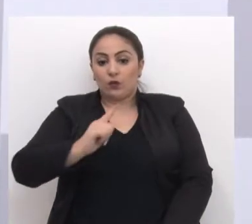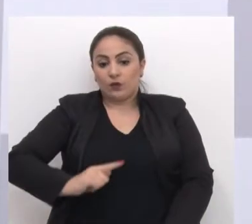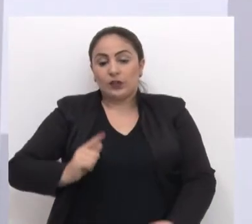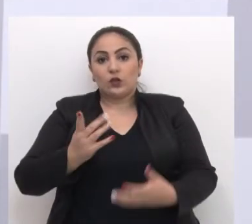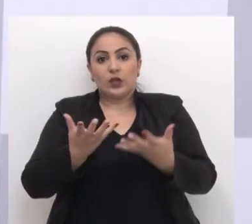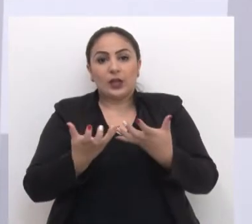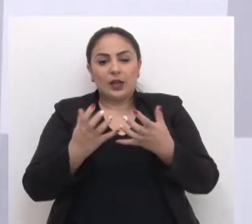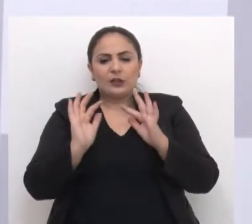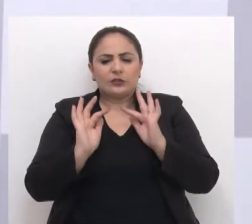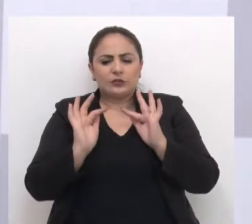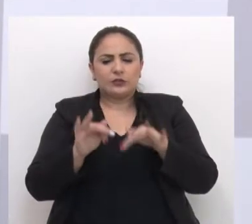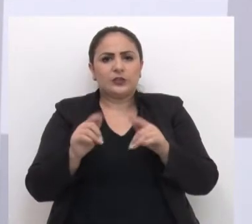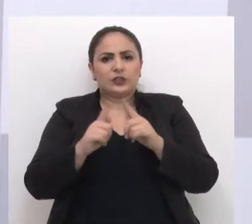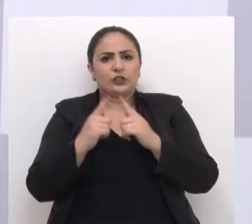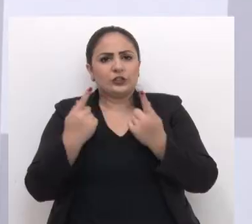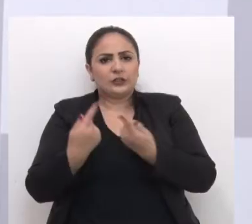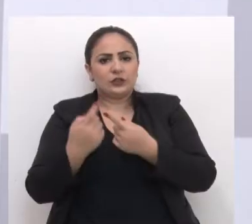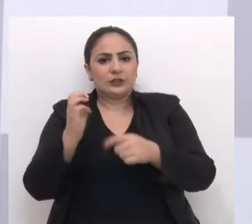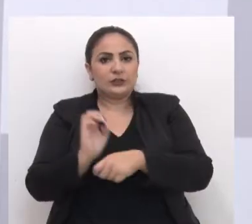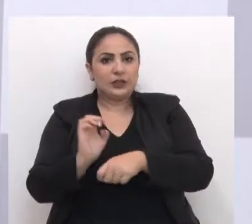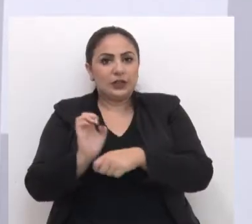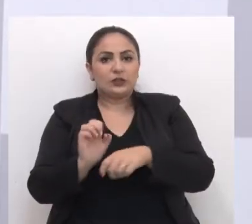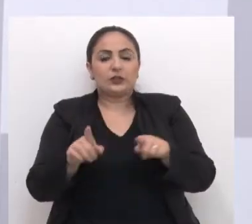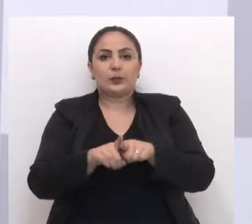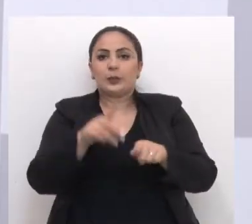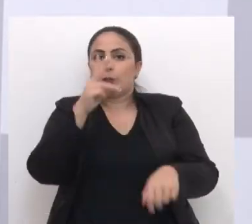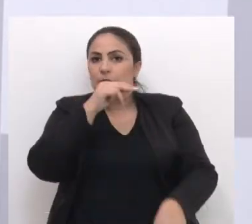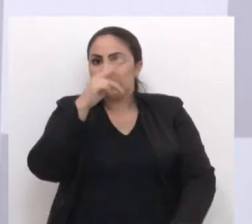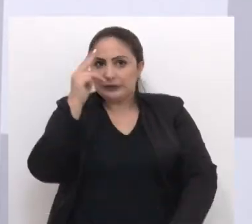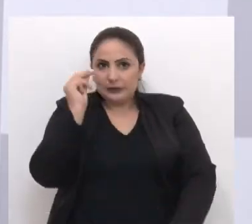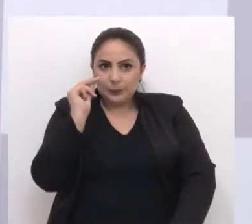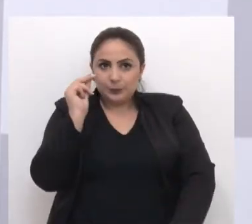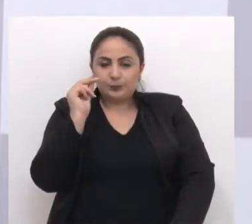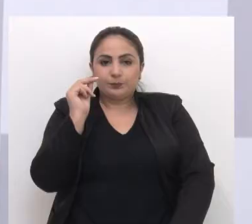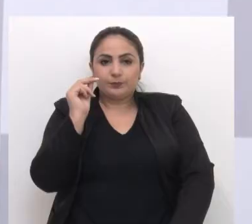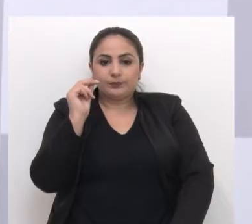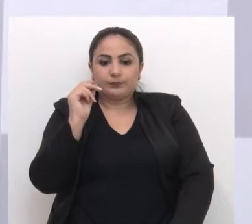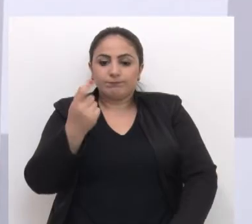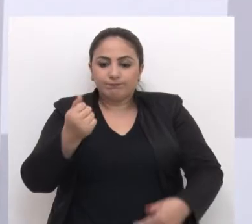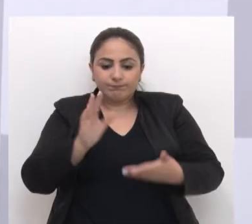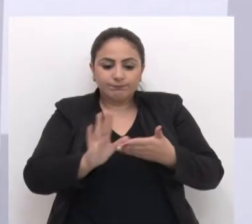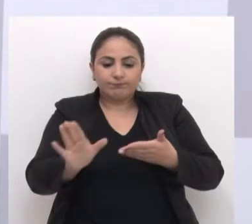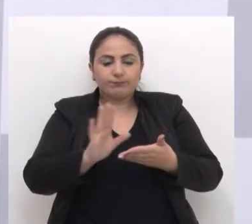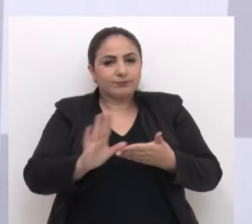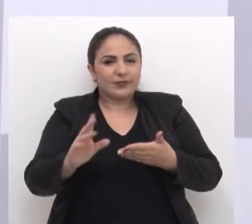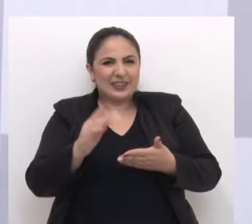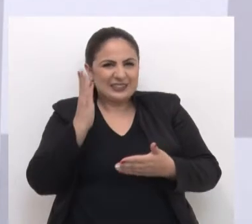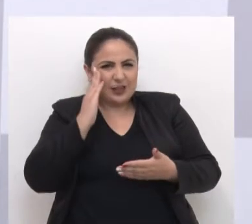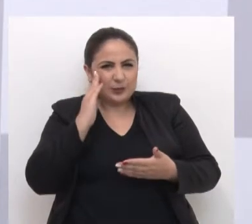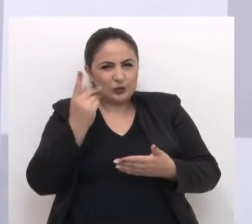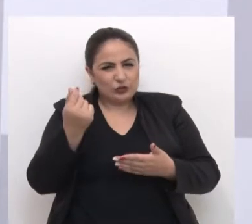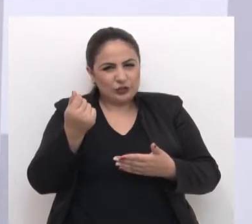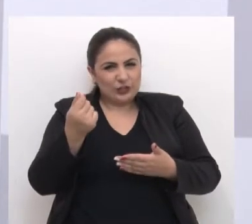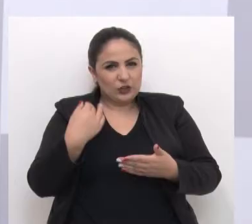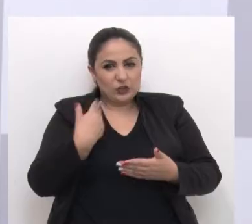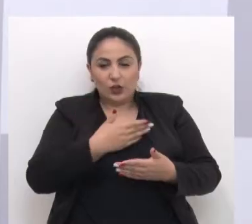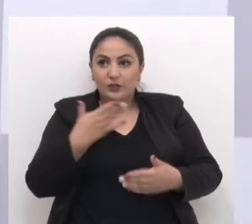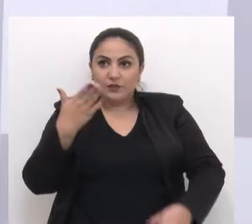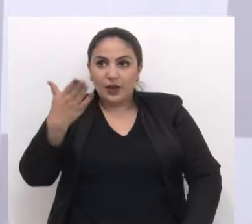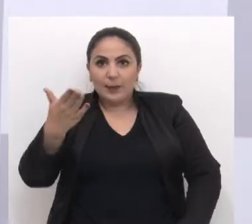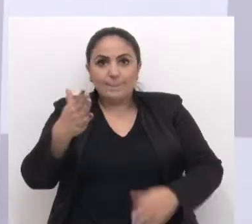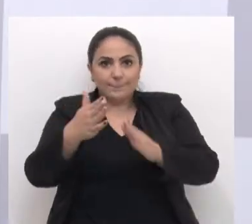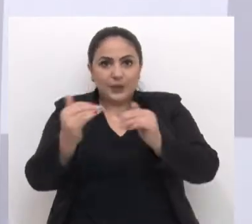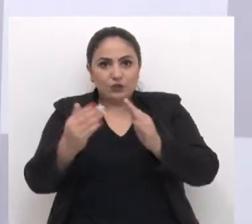pretende desimobilizar a gestão dos estados e a gestão dos municípios, né? Mandando recursos, esses recursos que nós buscamos em